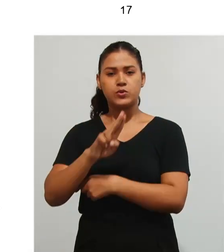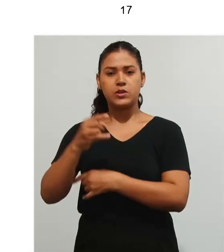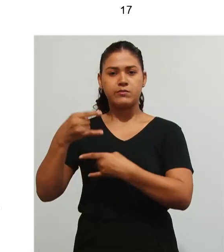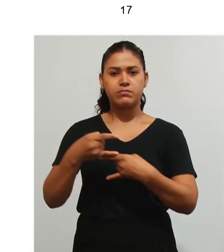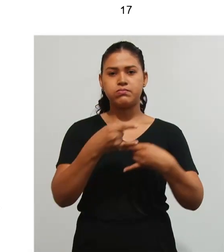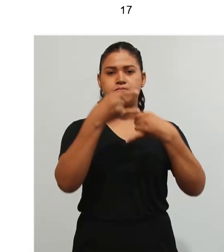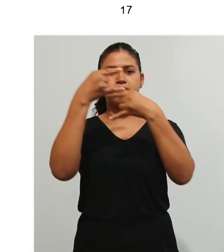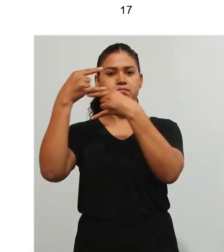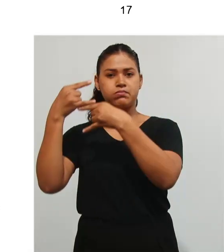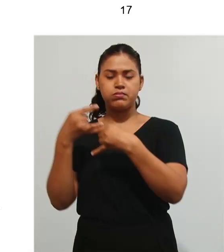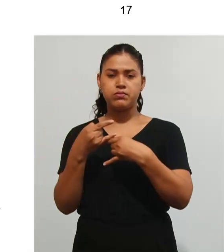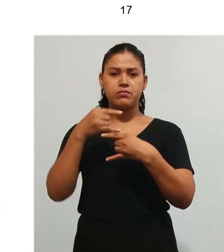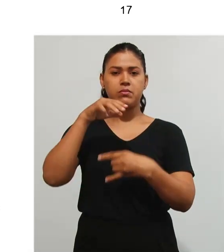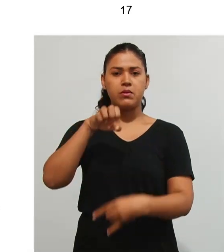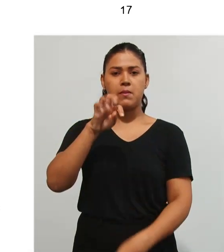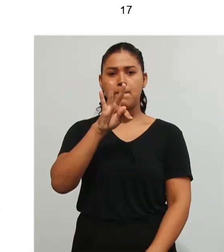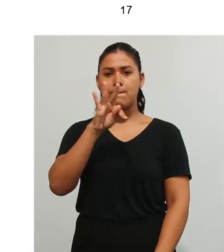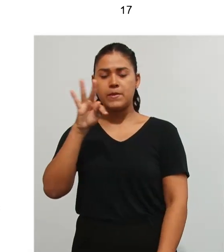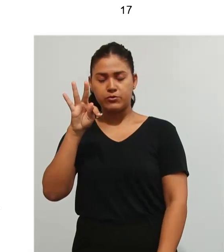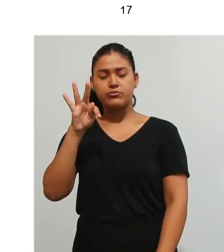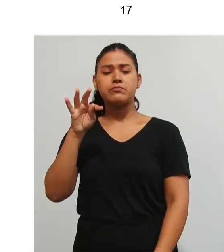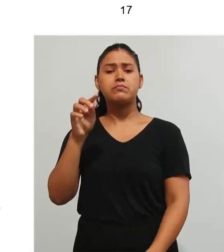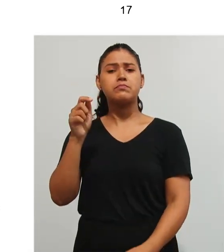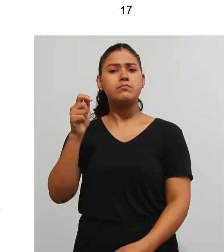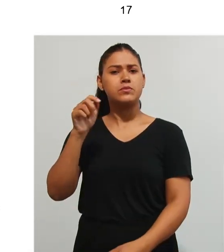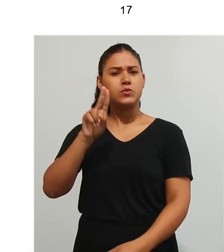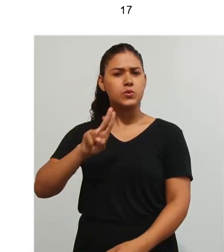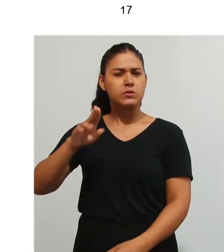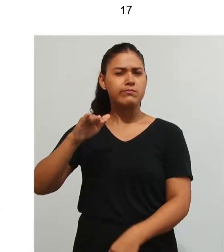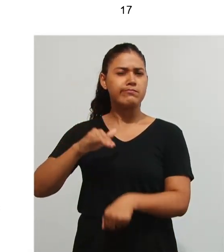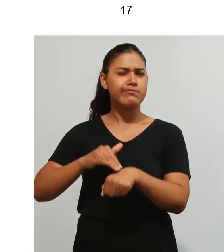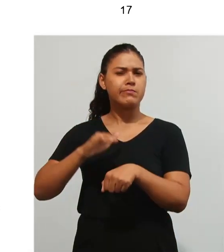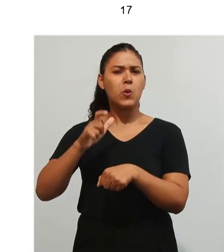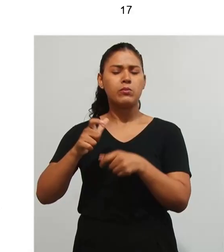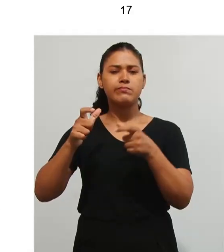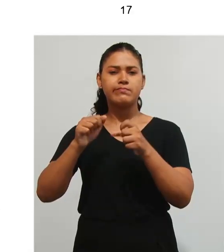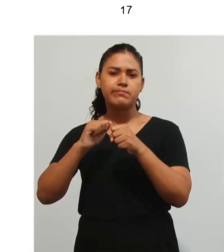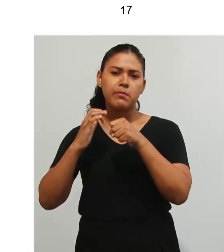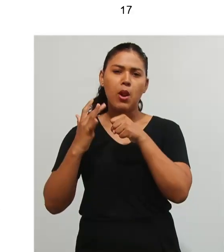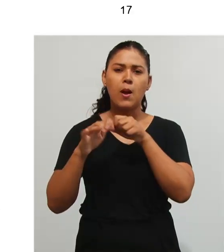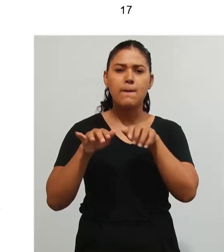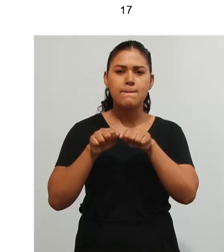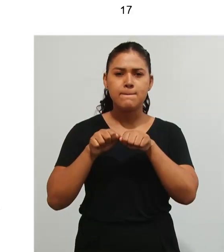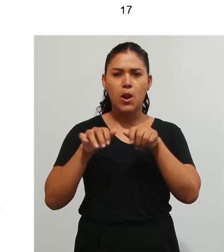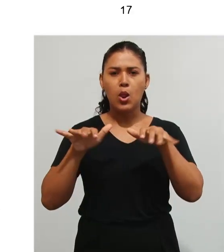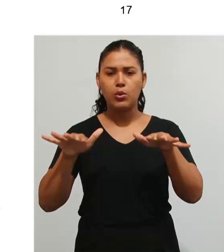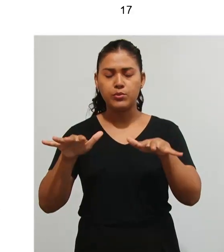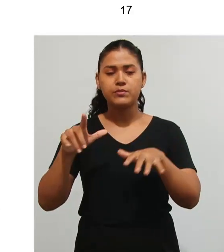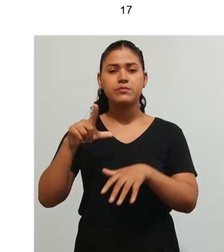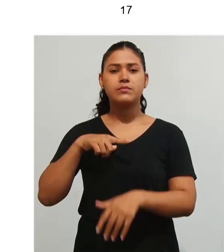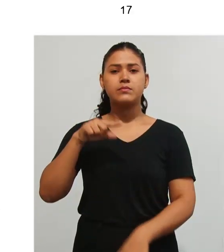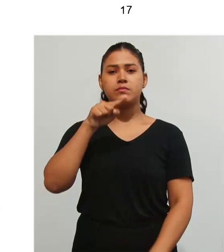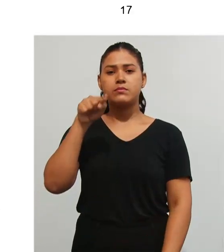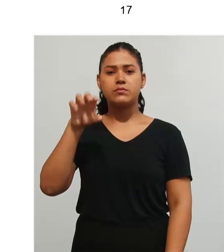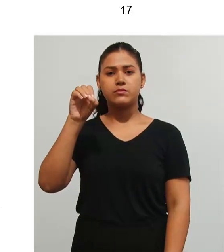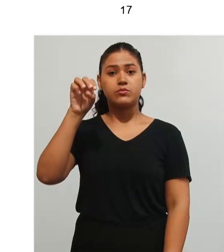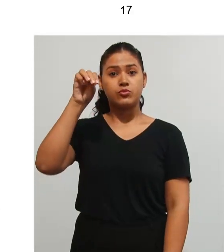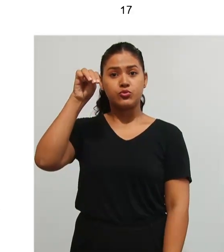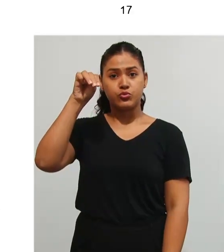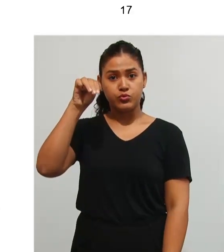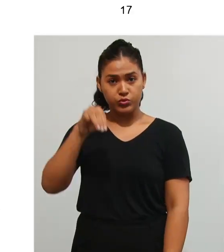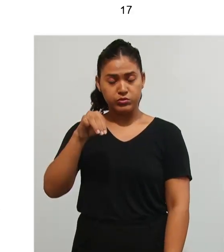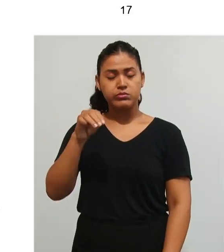então utilizamos especialmente bastante durante o período da pandemia. Nós temos o Zoom, nós temos aplicativos